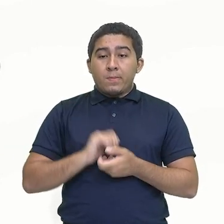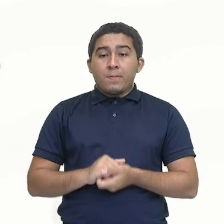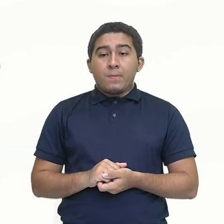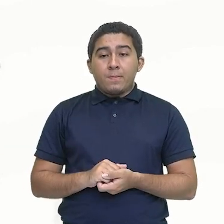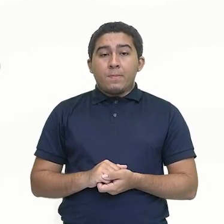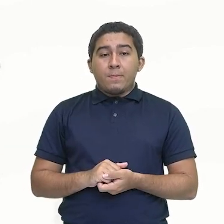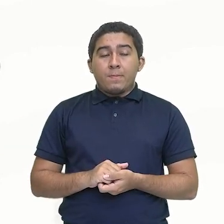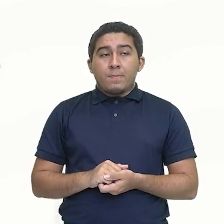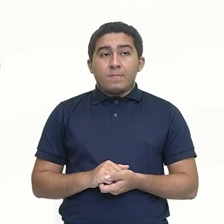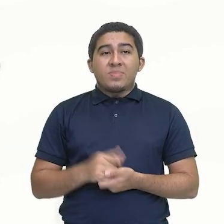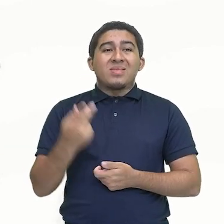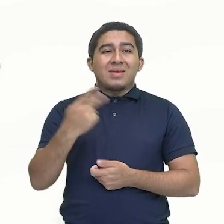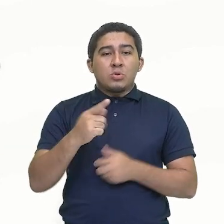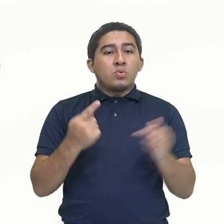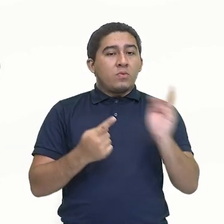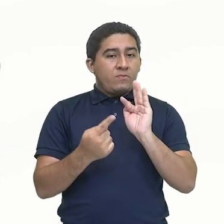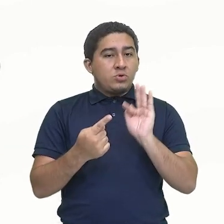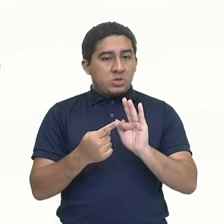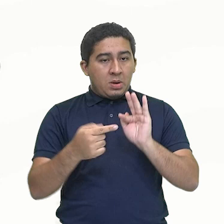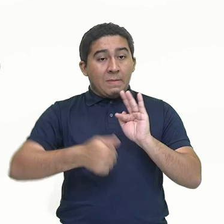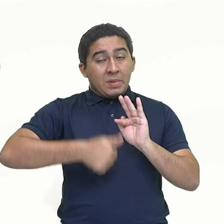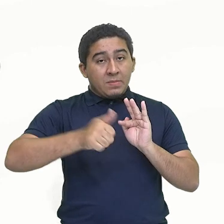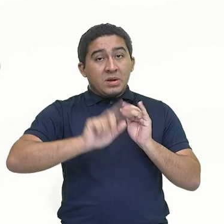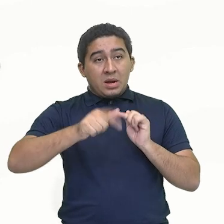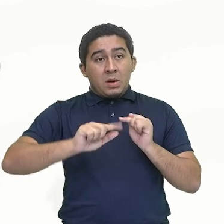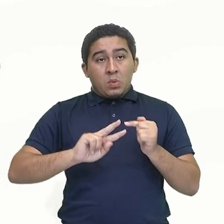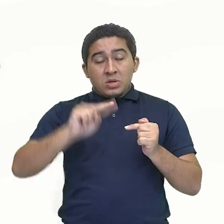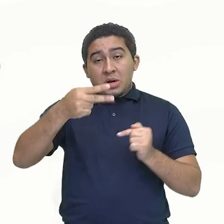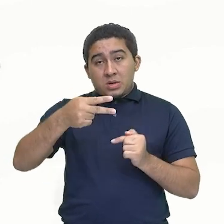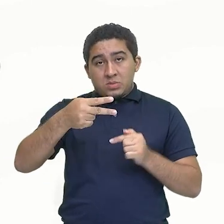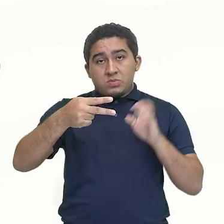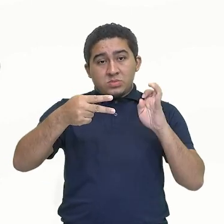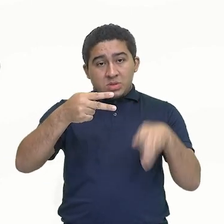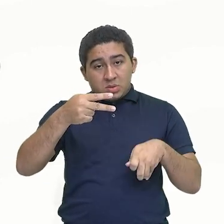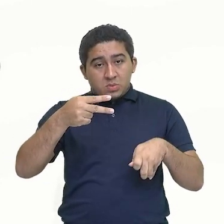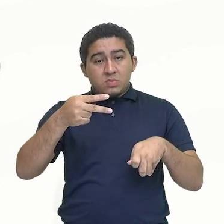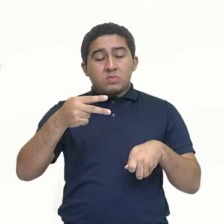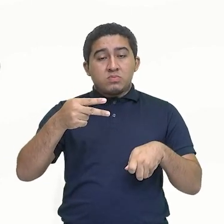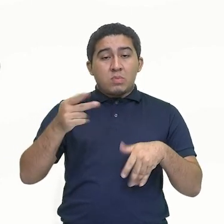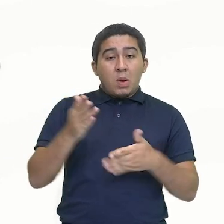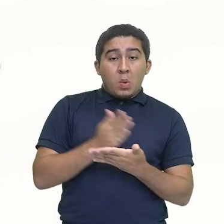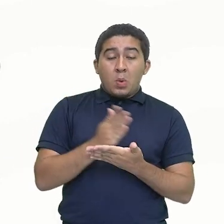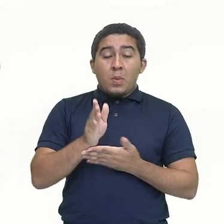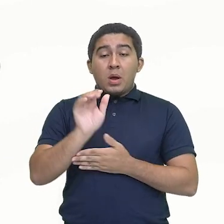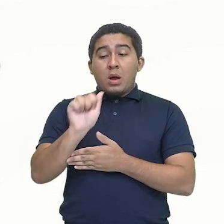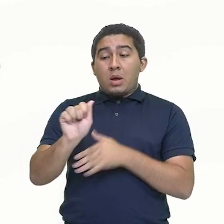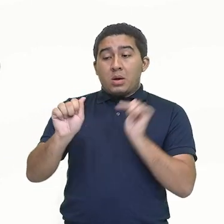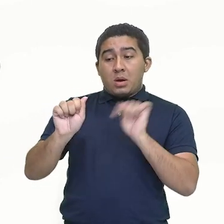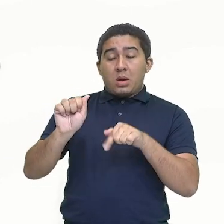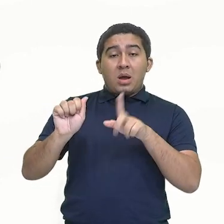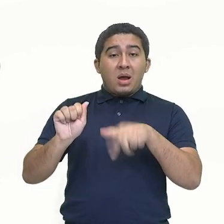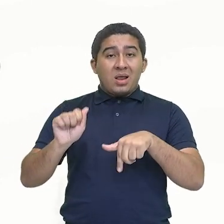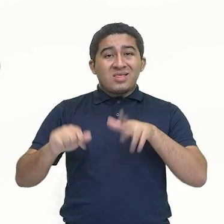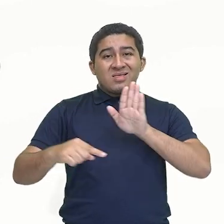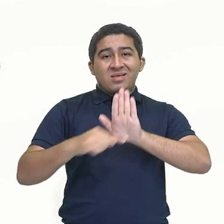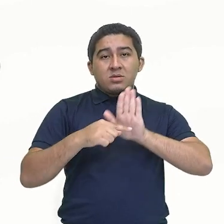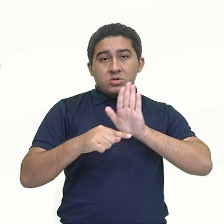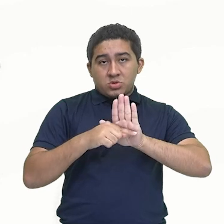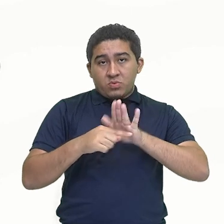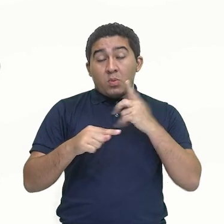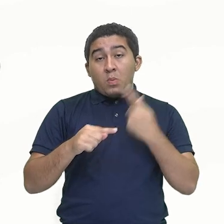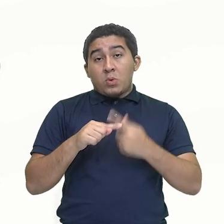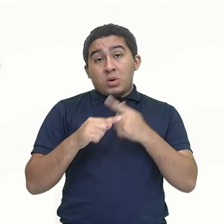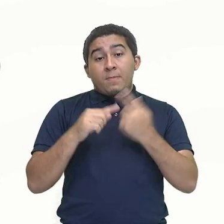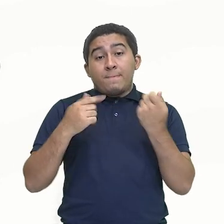sua função, né, uma função quadrática, tá? Geralmente o valor de A será um valor negativo, né, porque